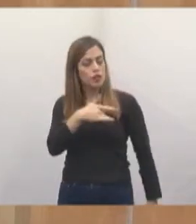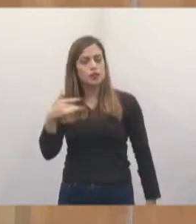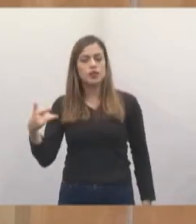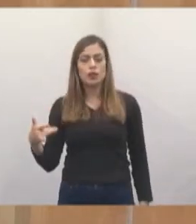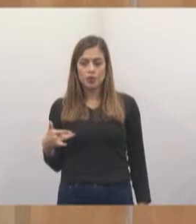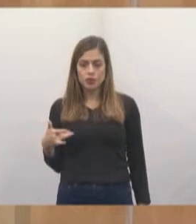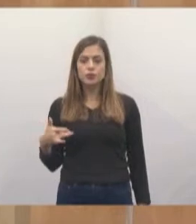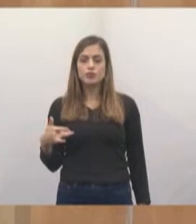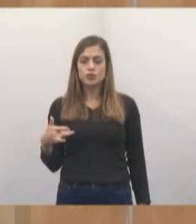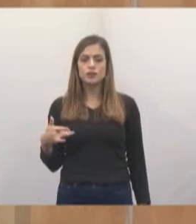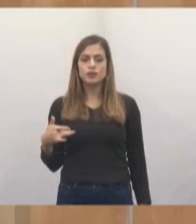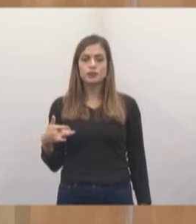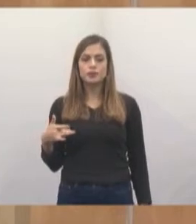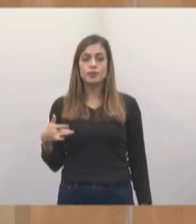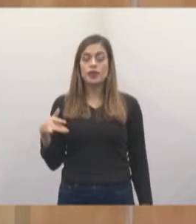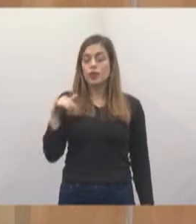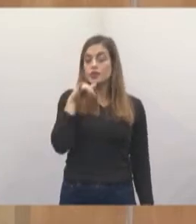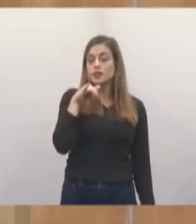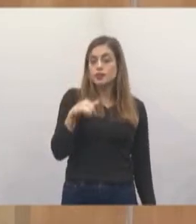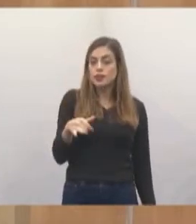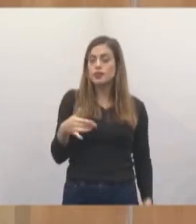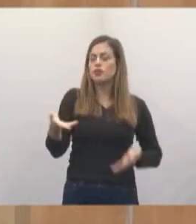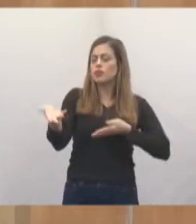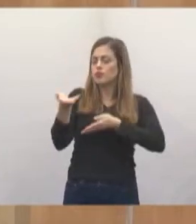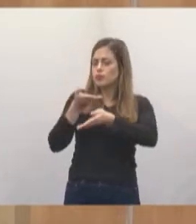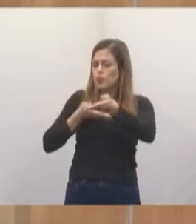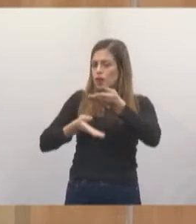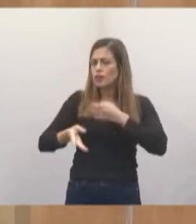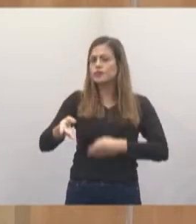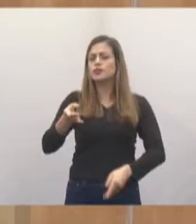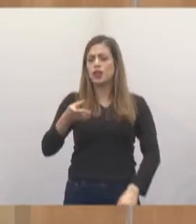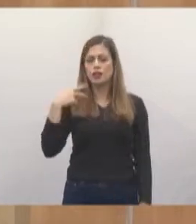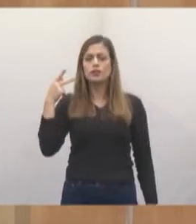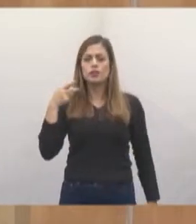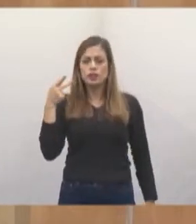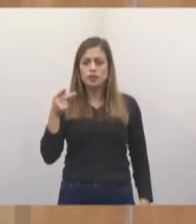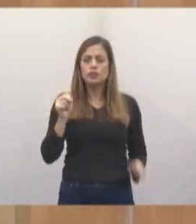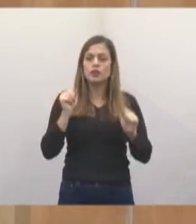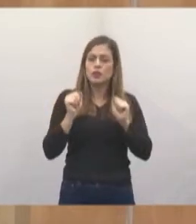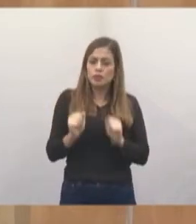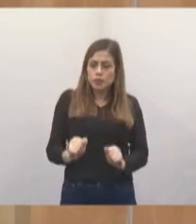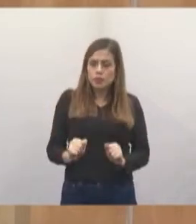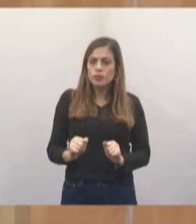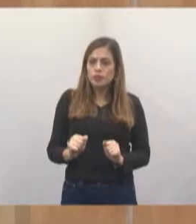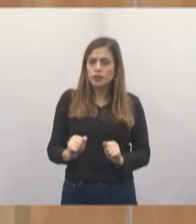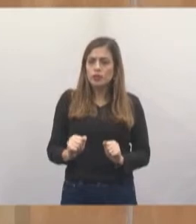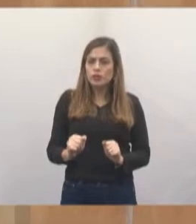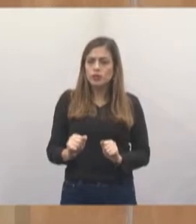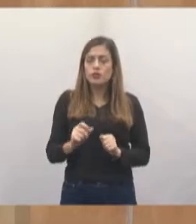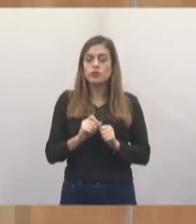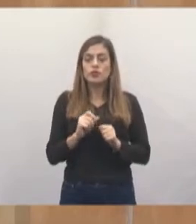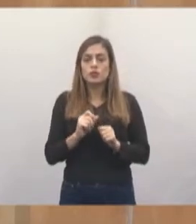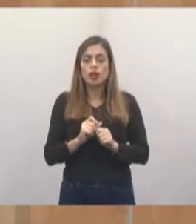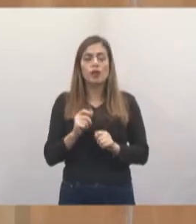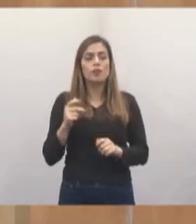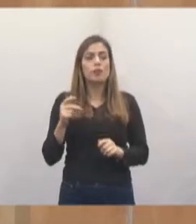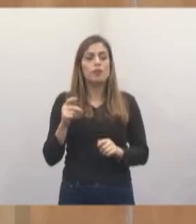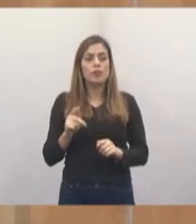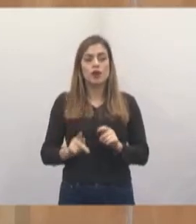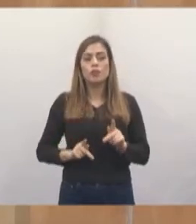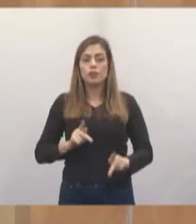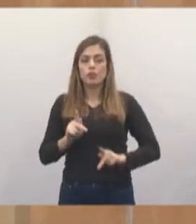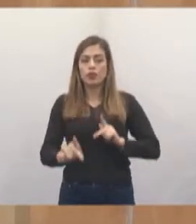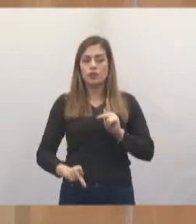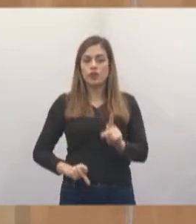Jacareí, e dizer que podem contar aqui com esse vereador para que a gente possa realmente fazer com que a população